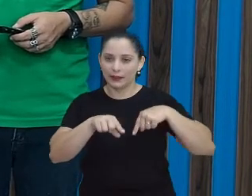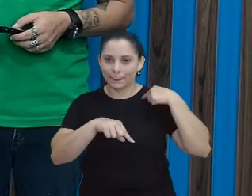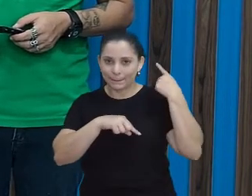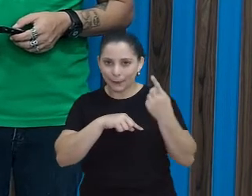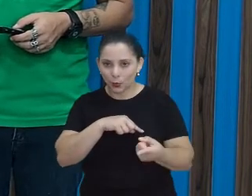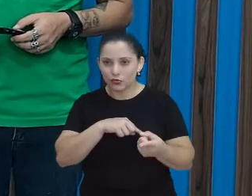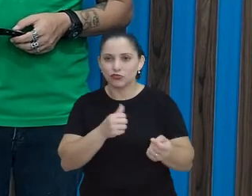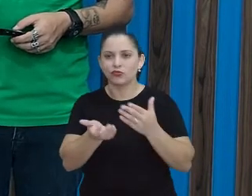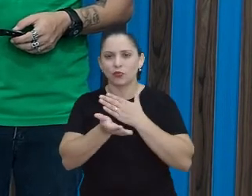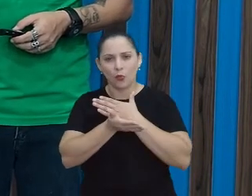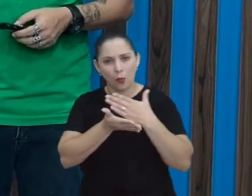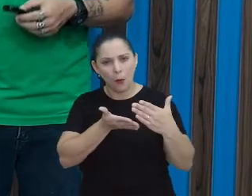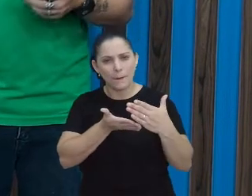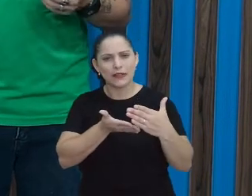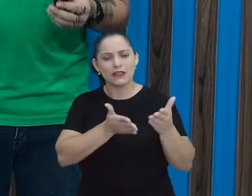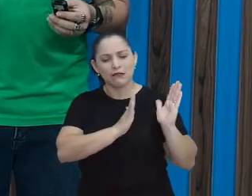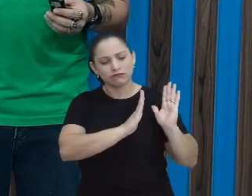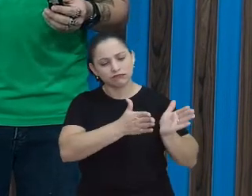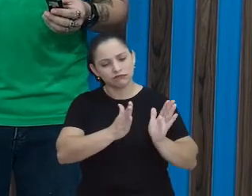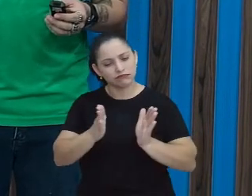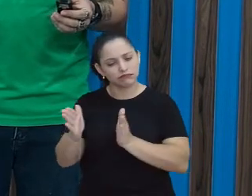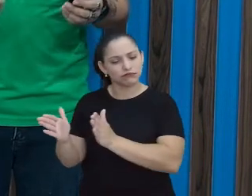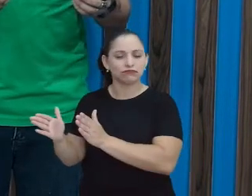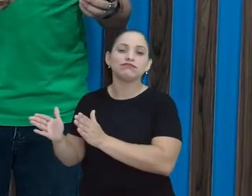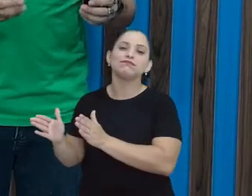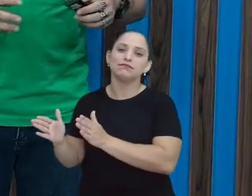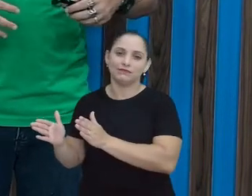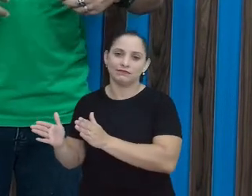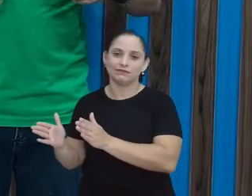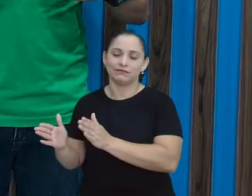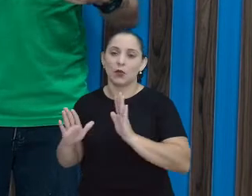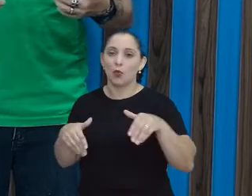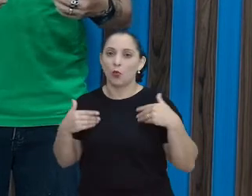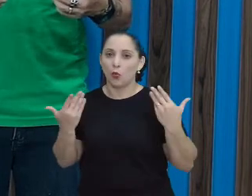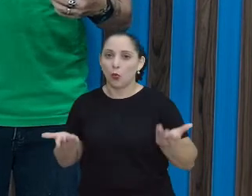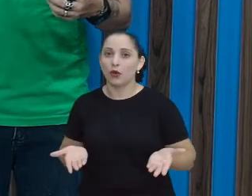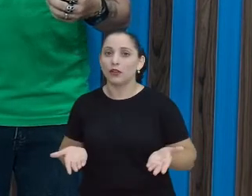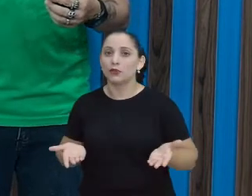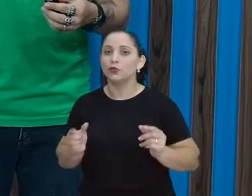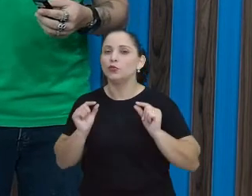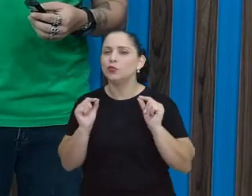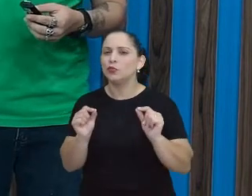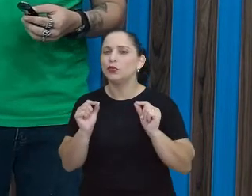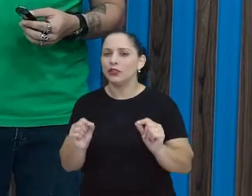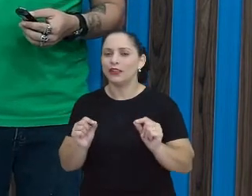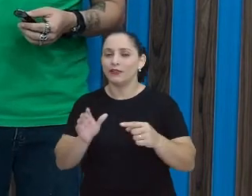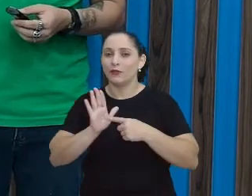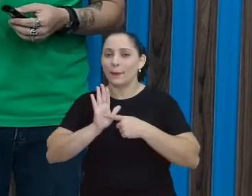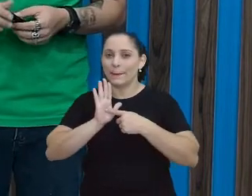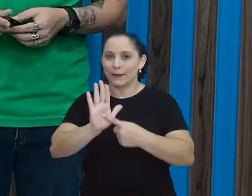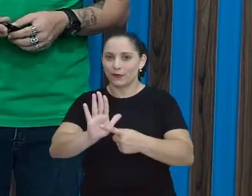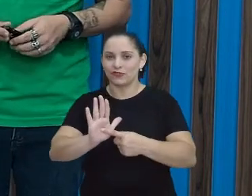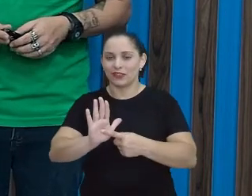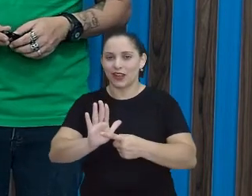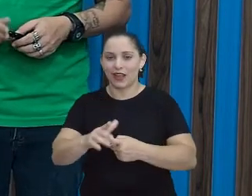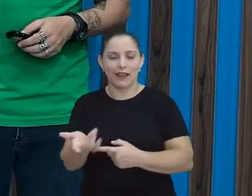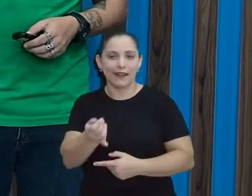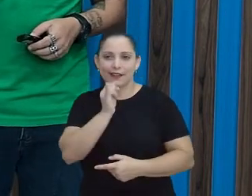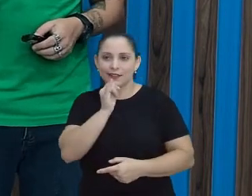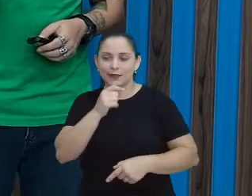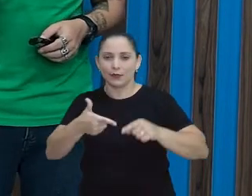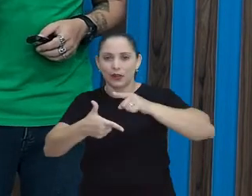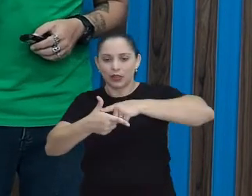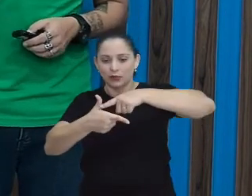vai começar a ver situações específicas quando a gente for representar essa equação graficamente, por exemplo. Então a